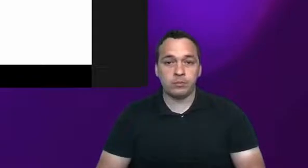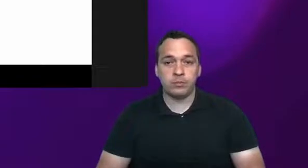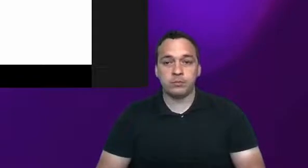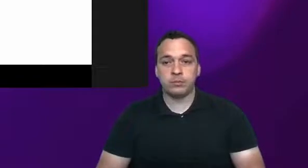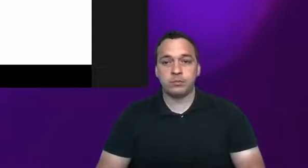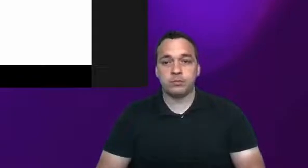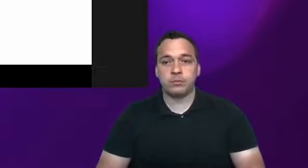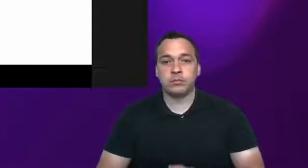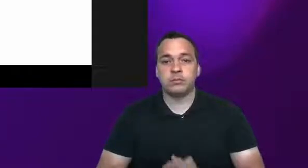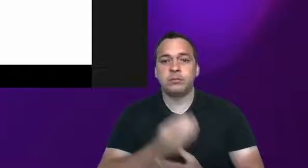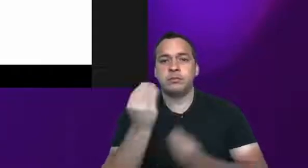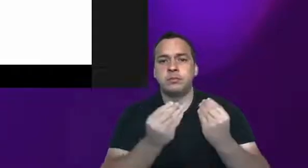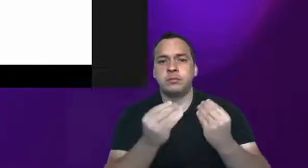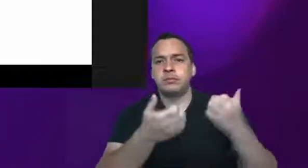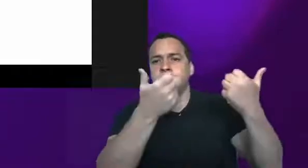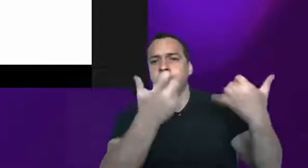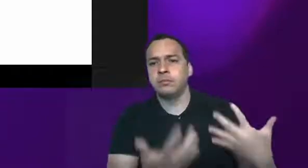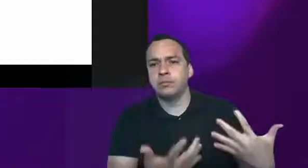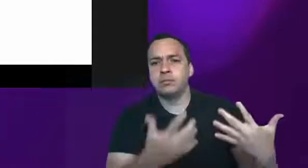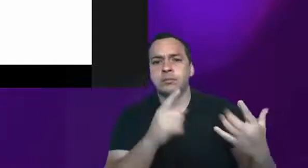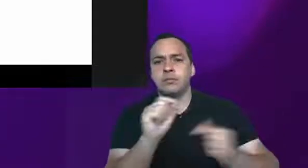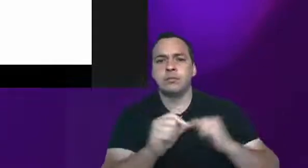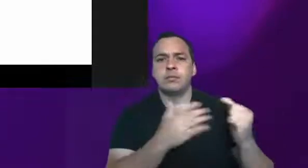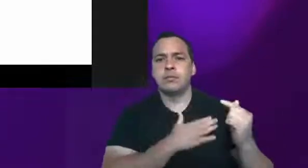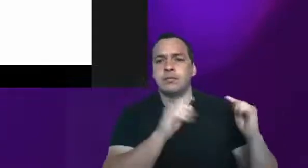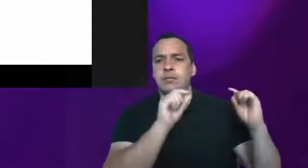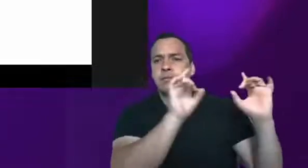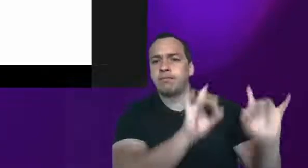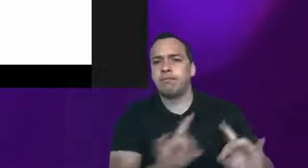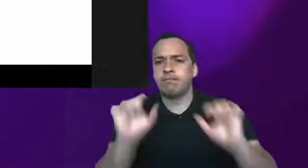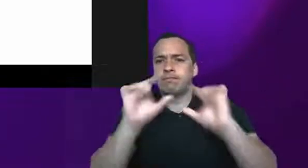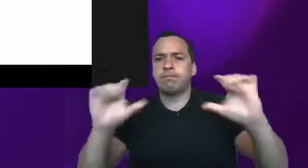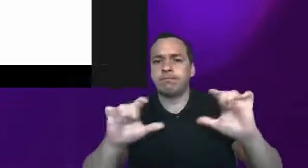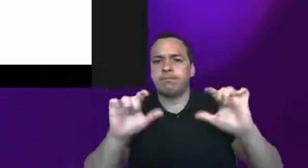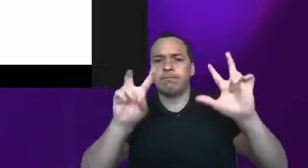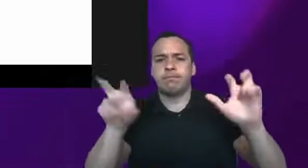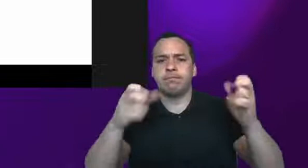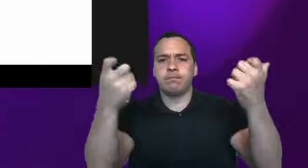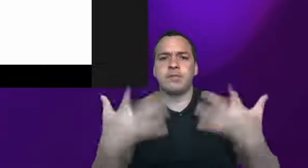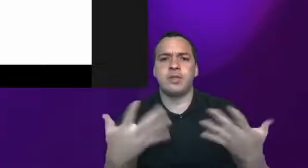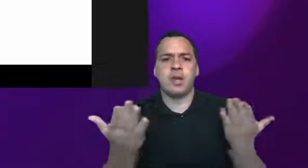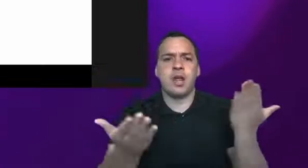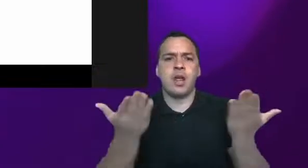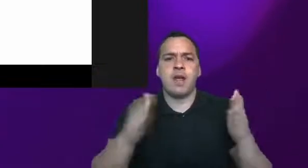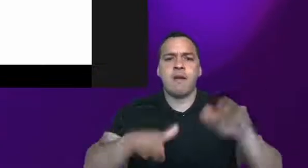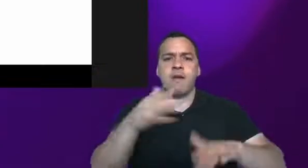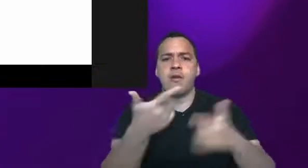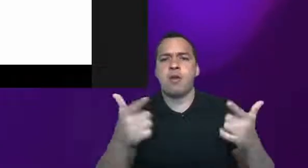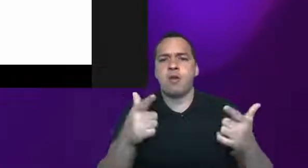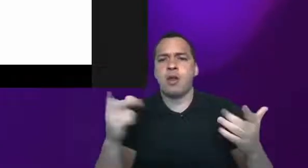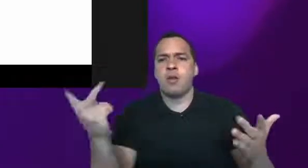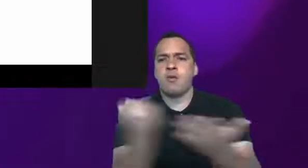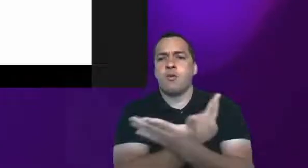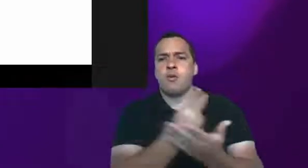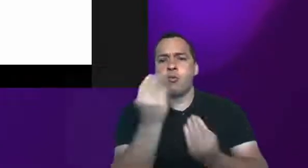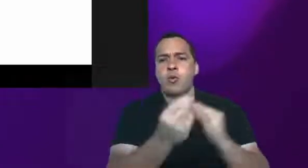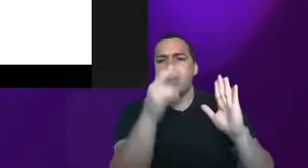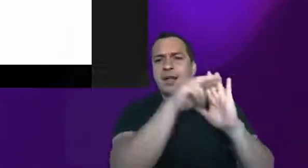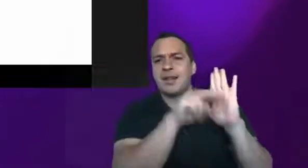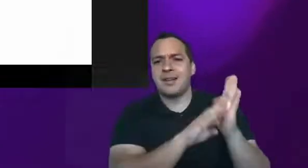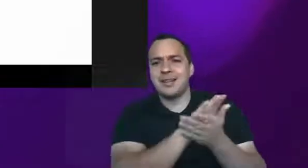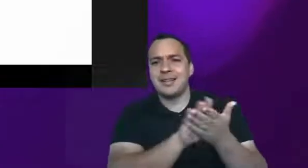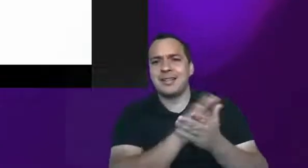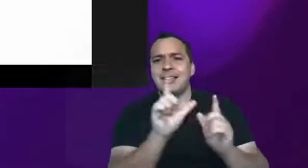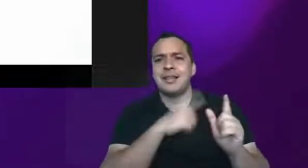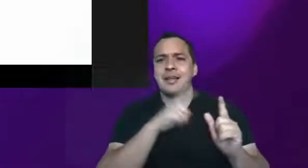terapêutica avançada deste tipo de tumores, muitas vezes não há propriamente regras, o que existem são circunstâncias. E são estas